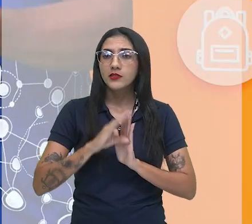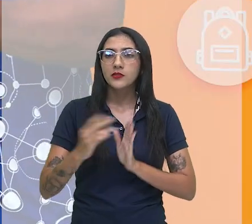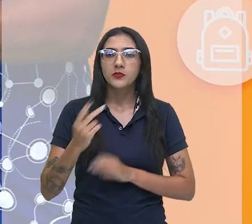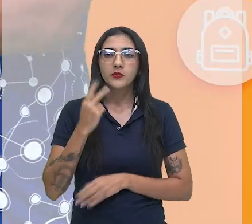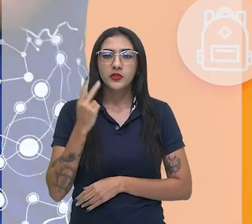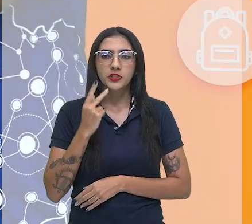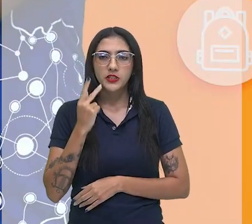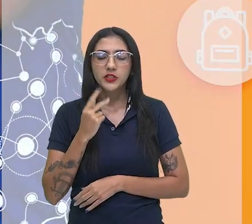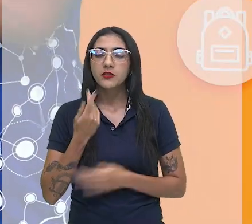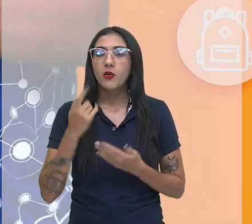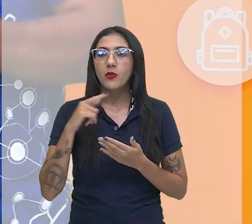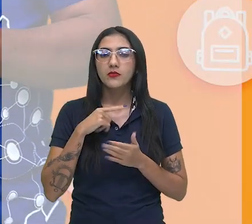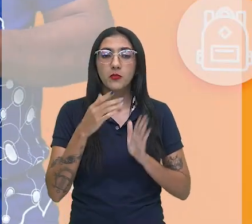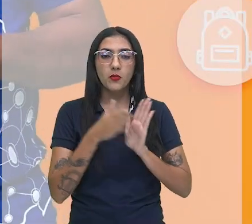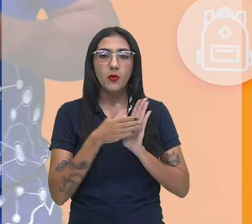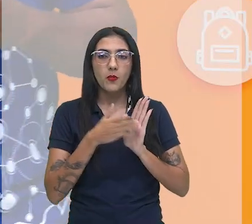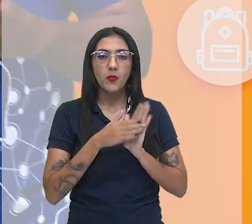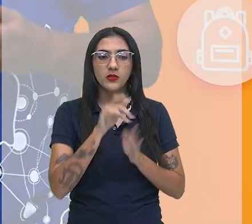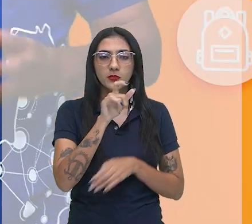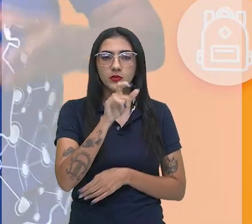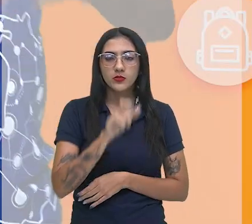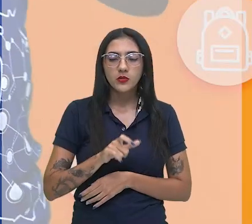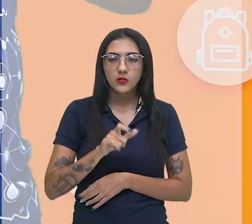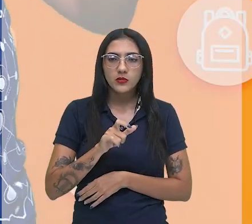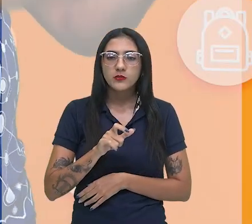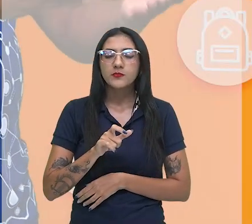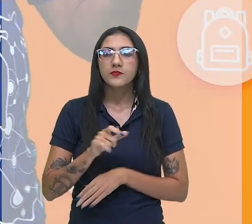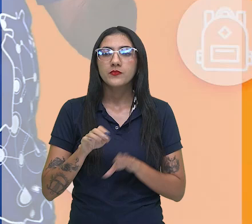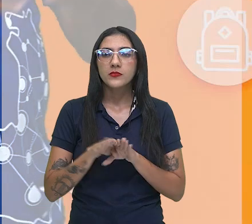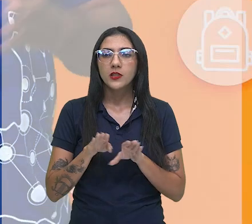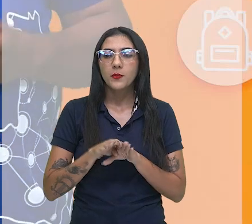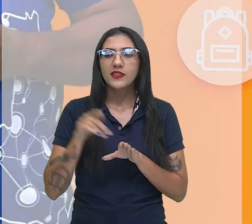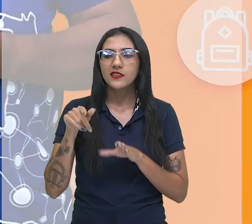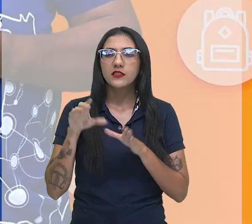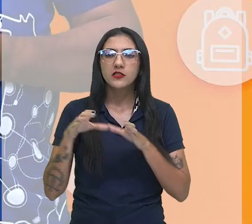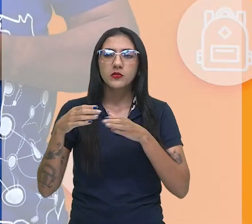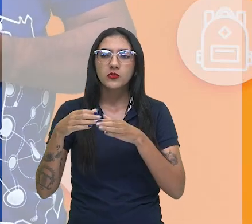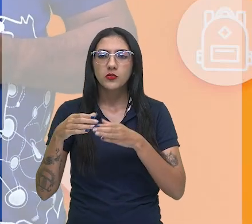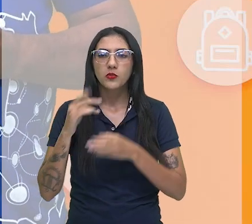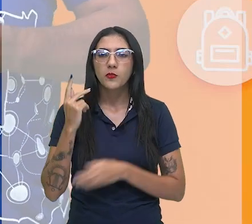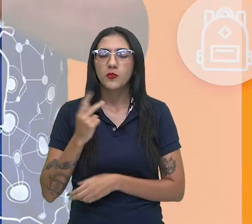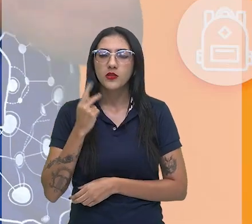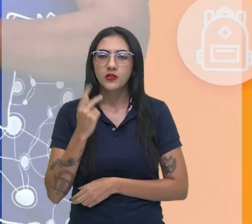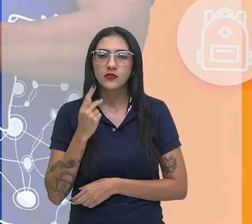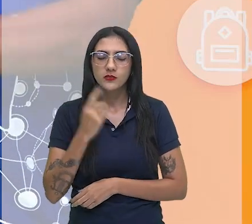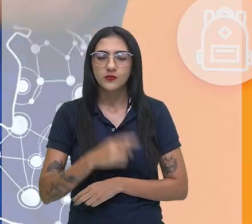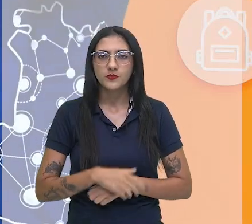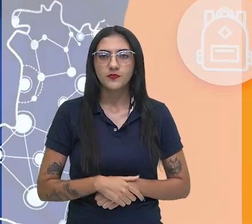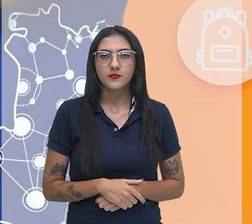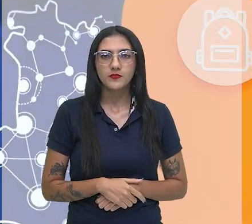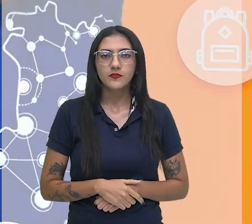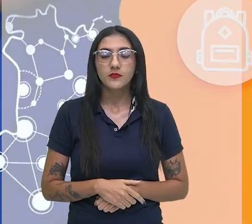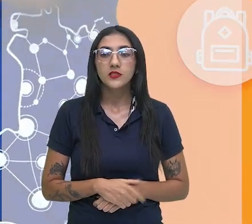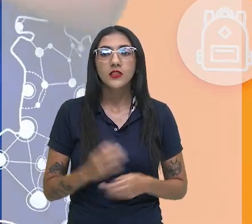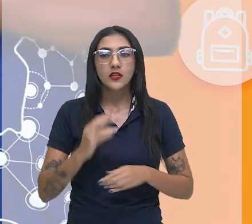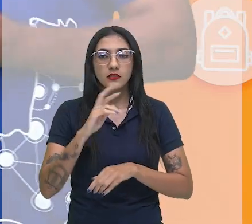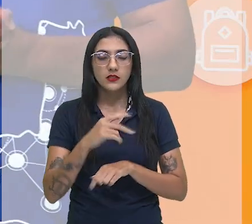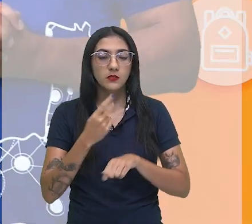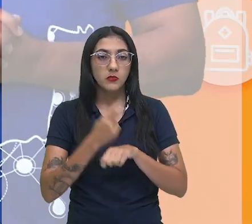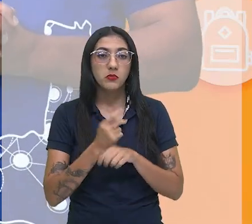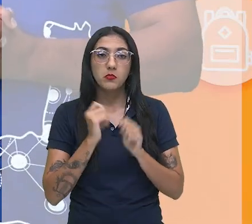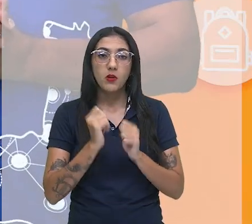Quais são as propostas daquele candidato, quais são as propostas daquele partido político. Né? E aí fazer o quê? Uma análise